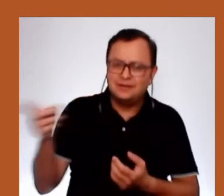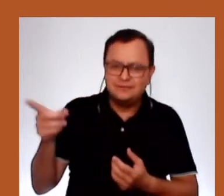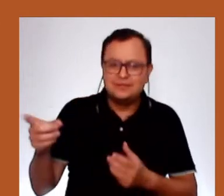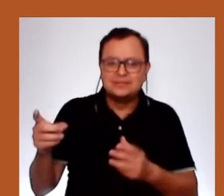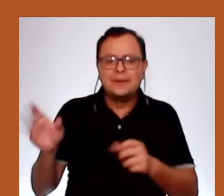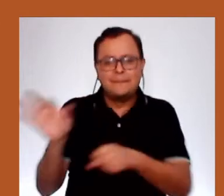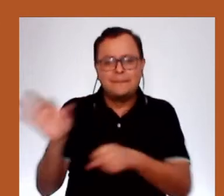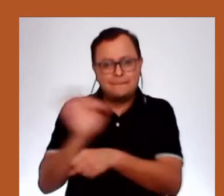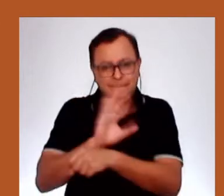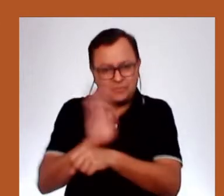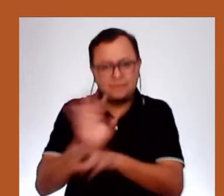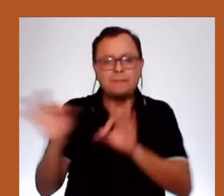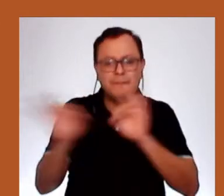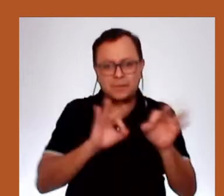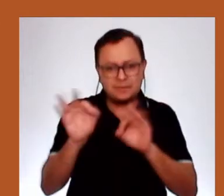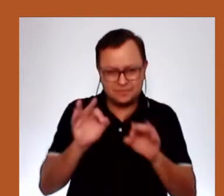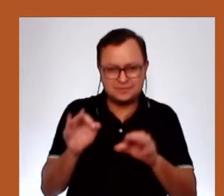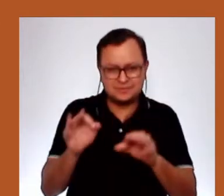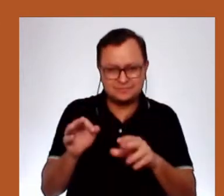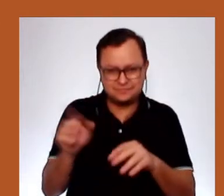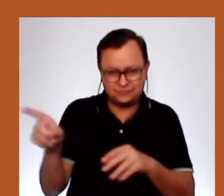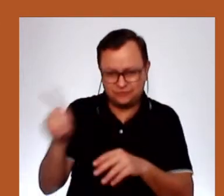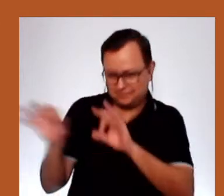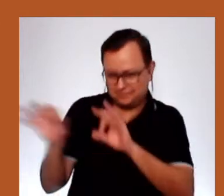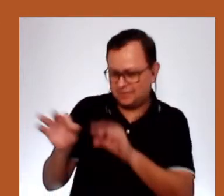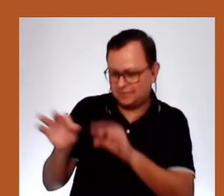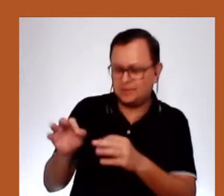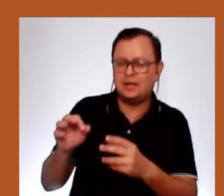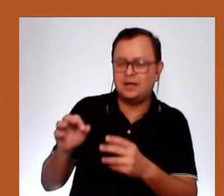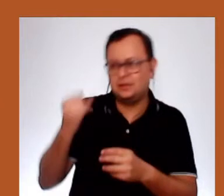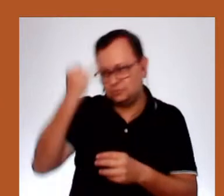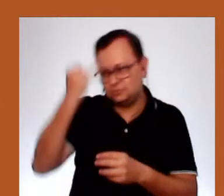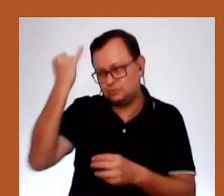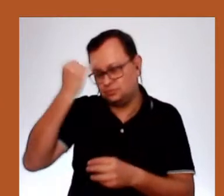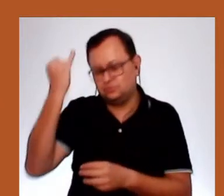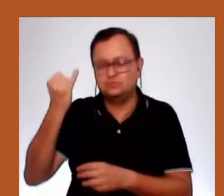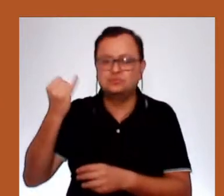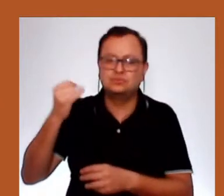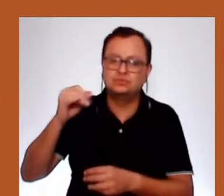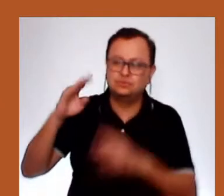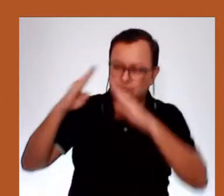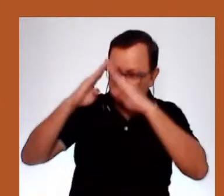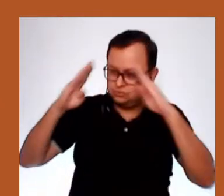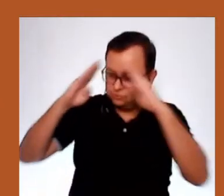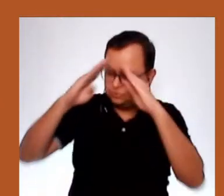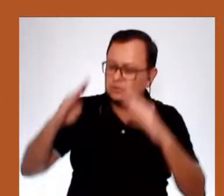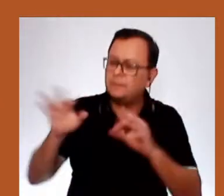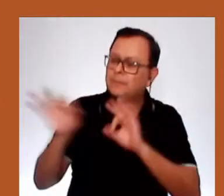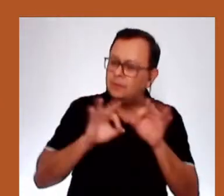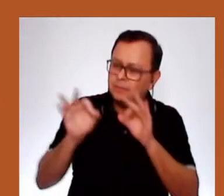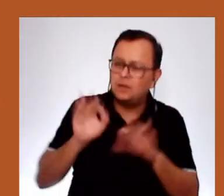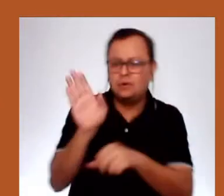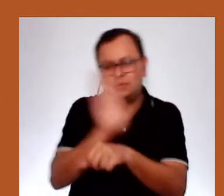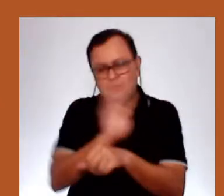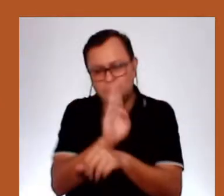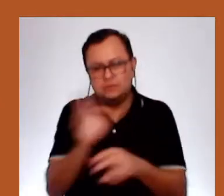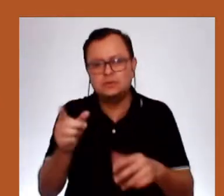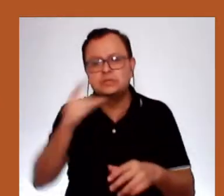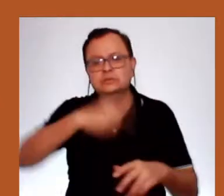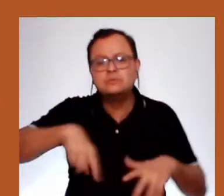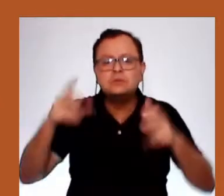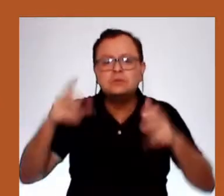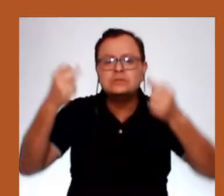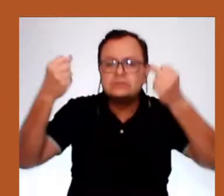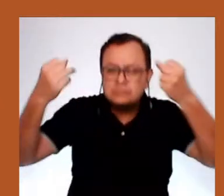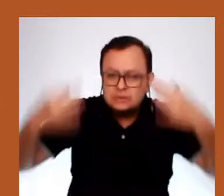gente pode fazer, como vocês fizeram brilhantemente, um documentário, quando a gente fala do